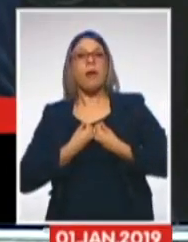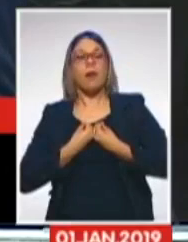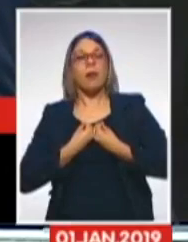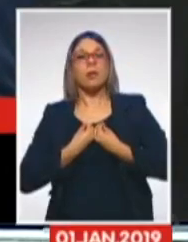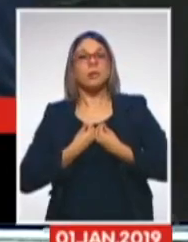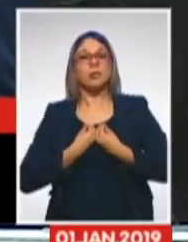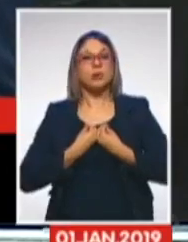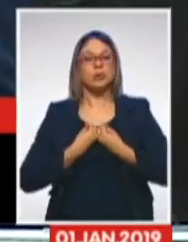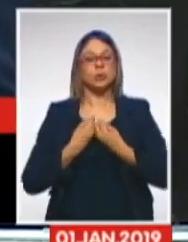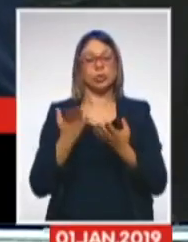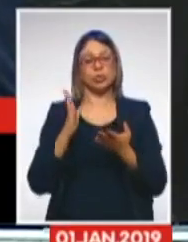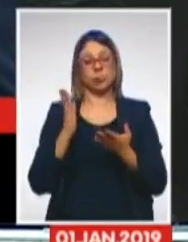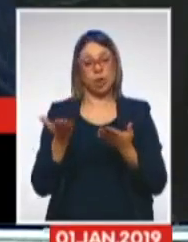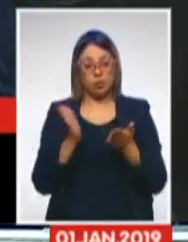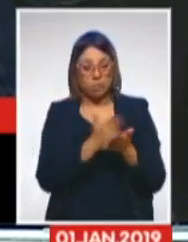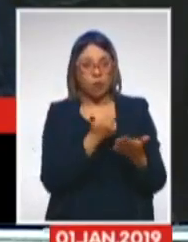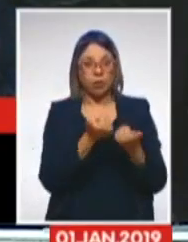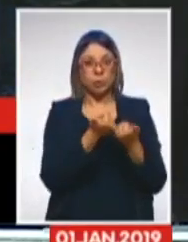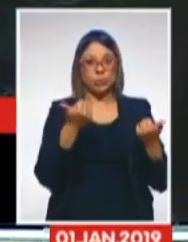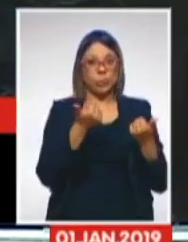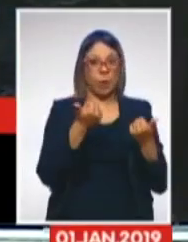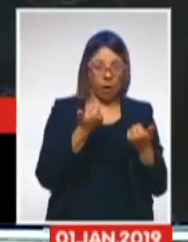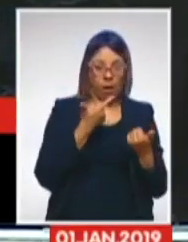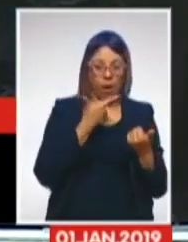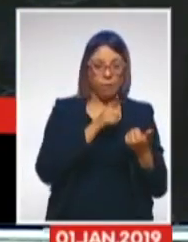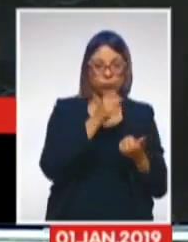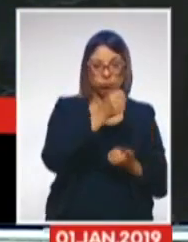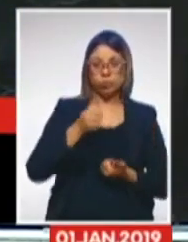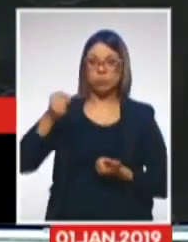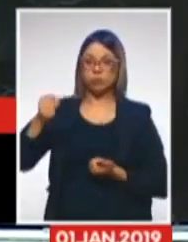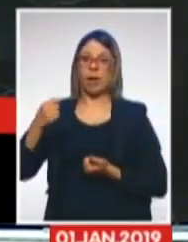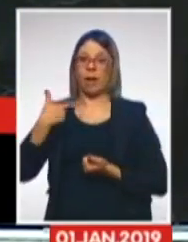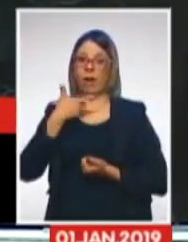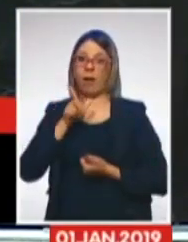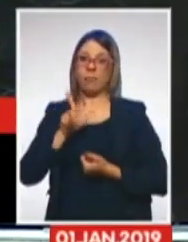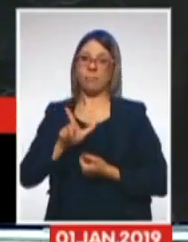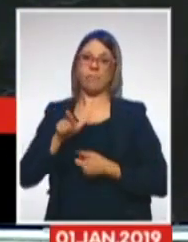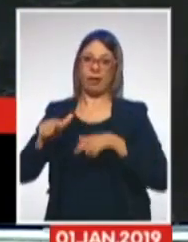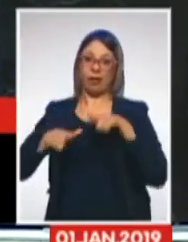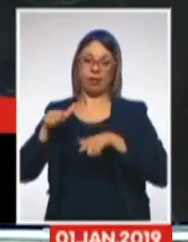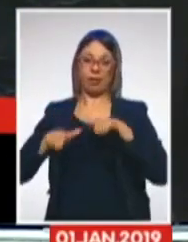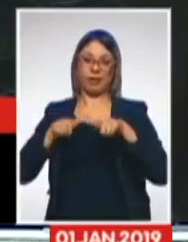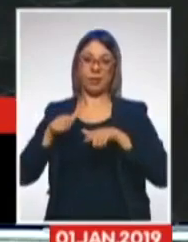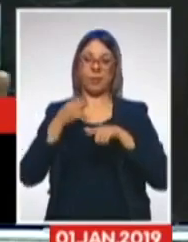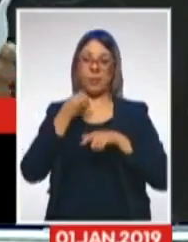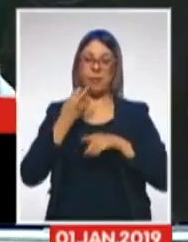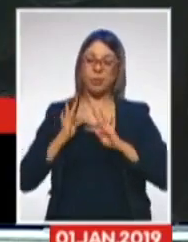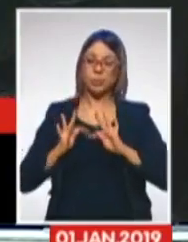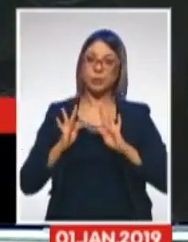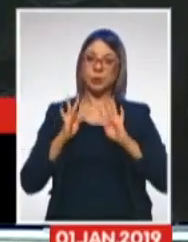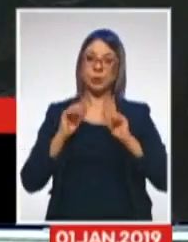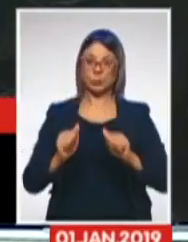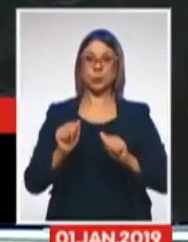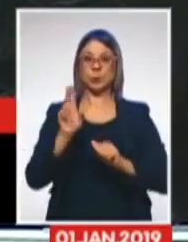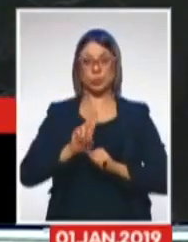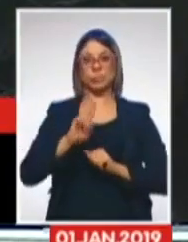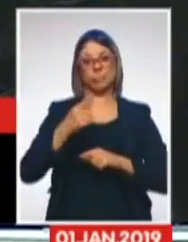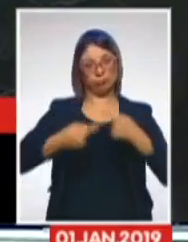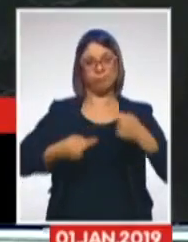sua direção para aceitar o desafio de me dedicar ao bem comum através da